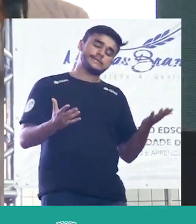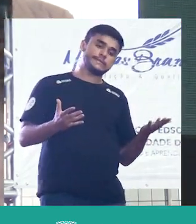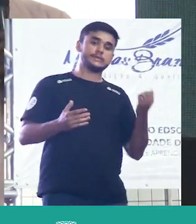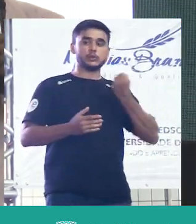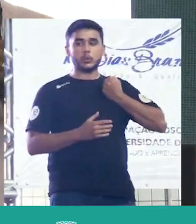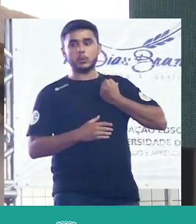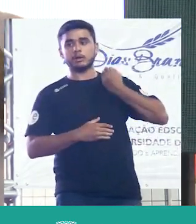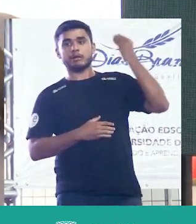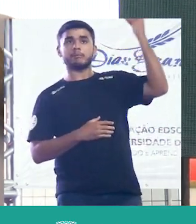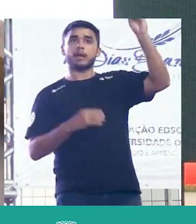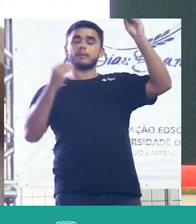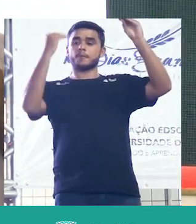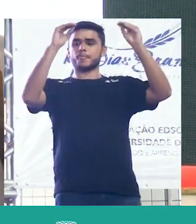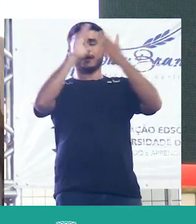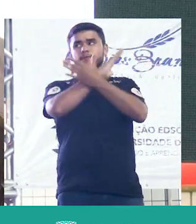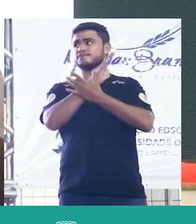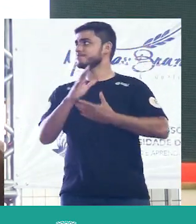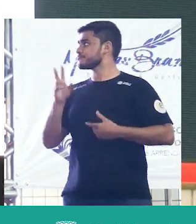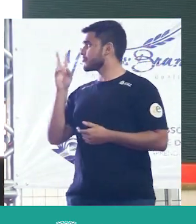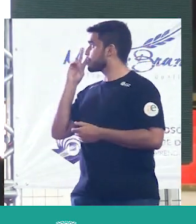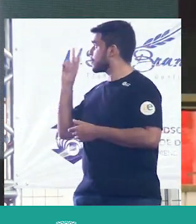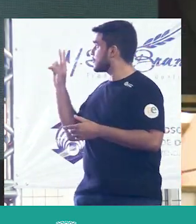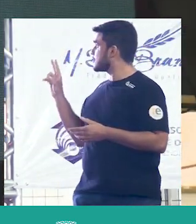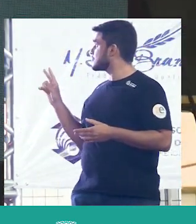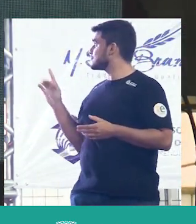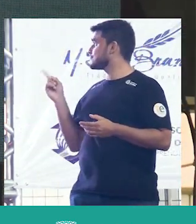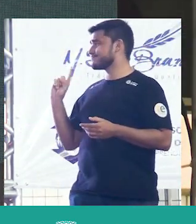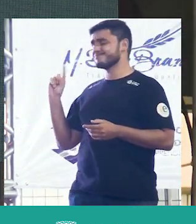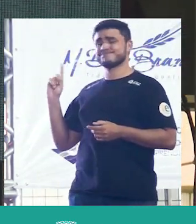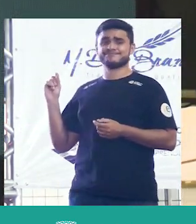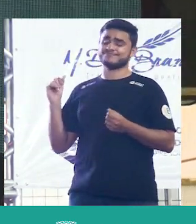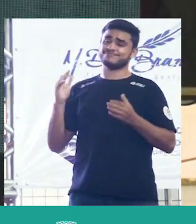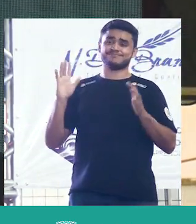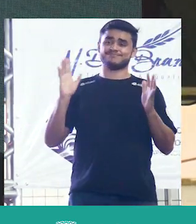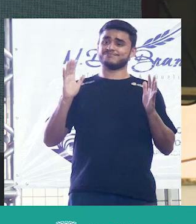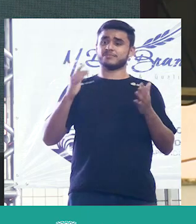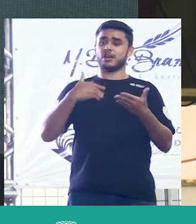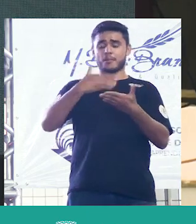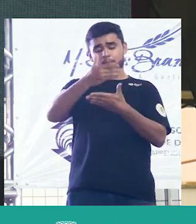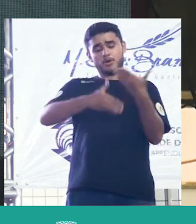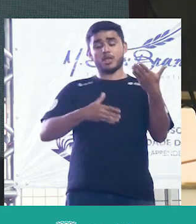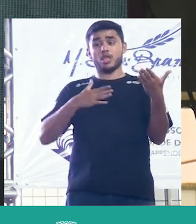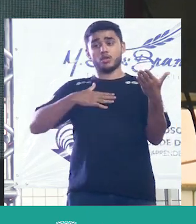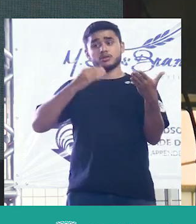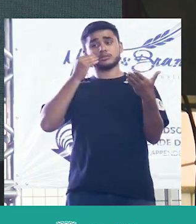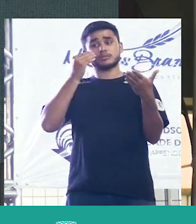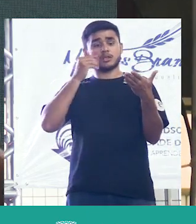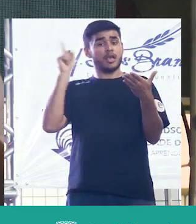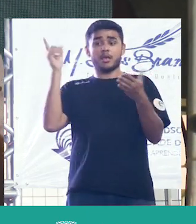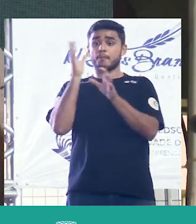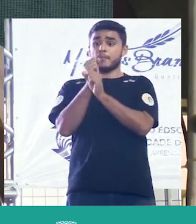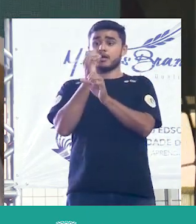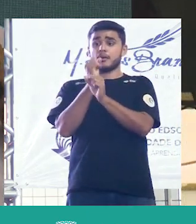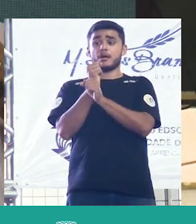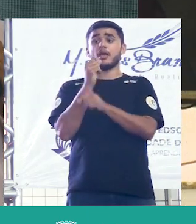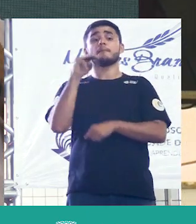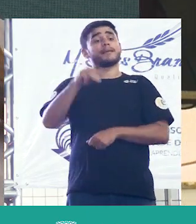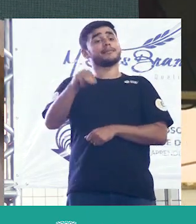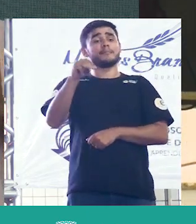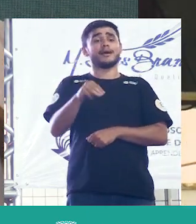número. Tem gente que desiste dessa questão só na leitura, passa para outra. Mas eu tentaria resolver, porque é matemática, é